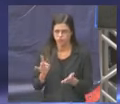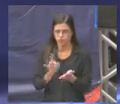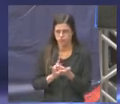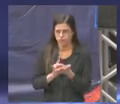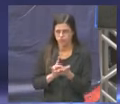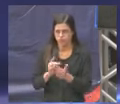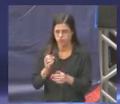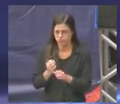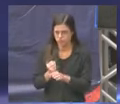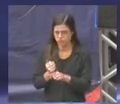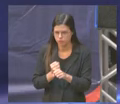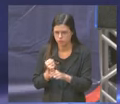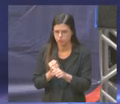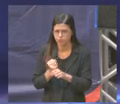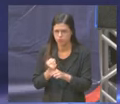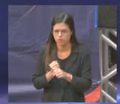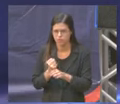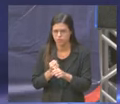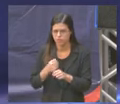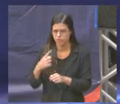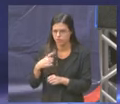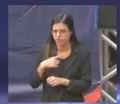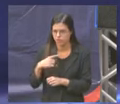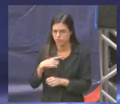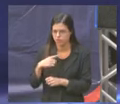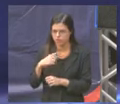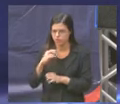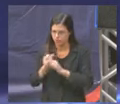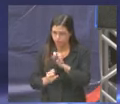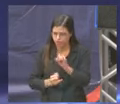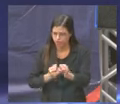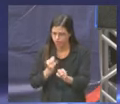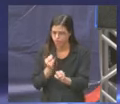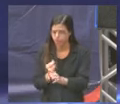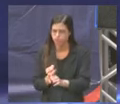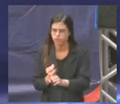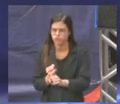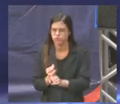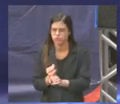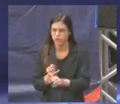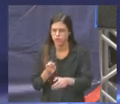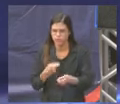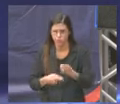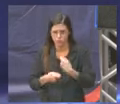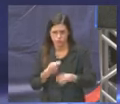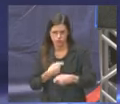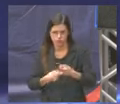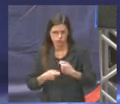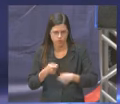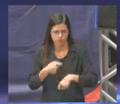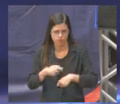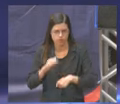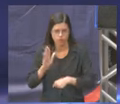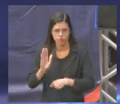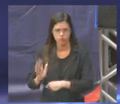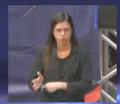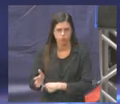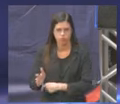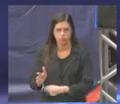últimos anos, a gente teve uma digitalização enorme da economia. Né? Ela já